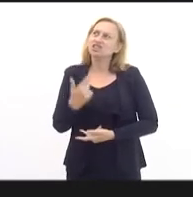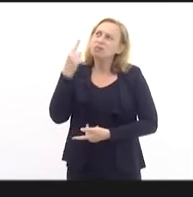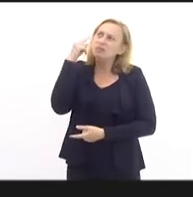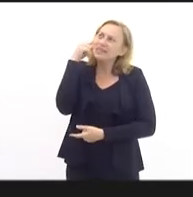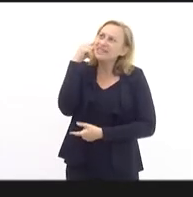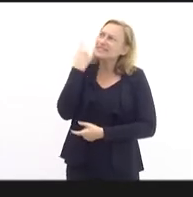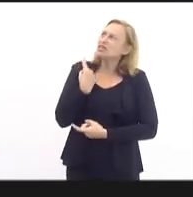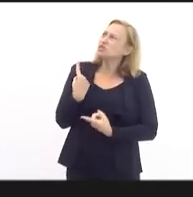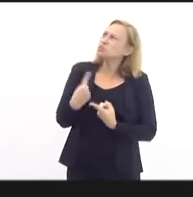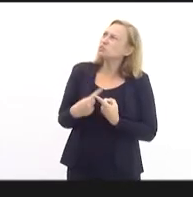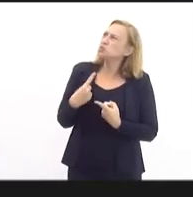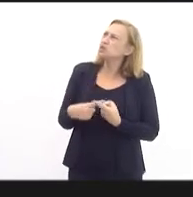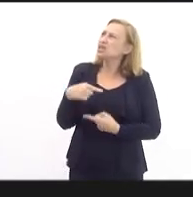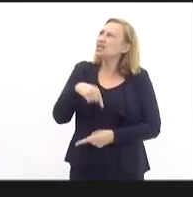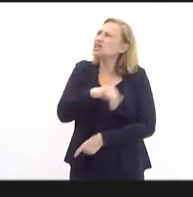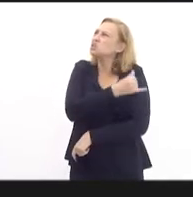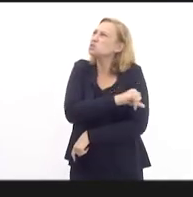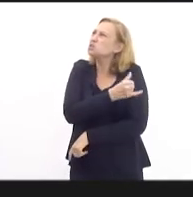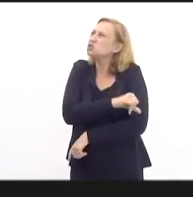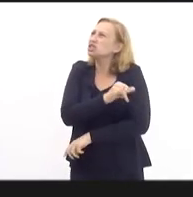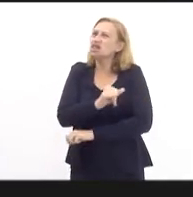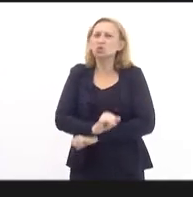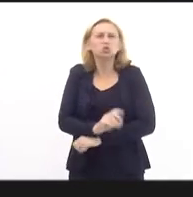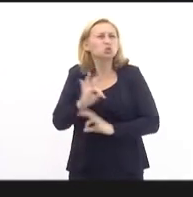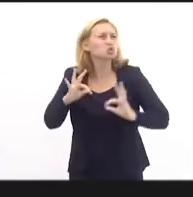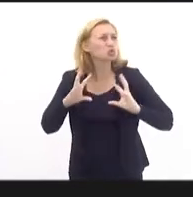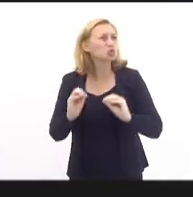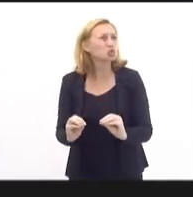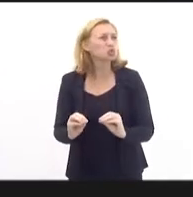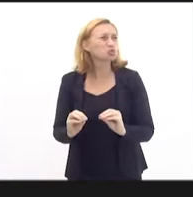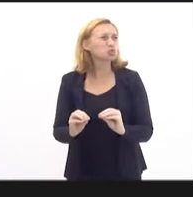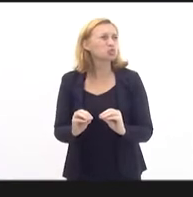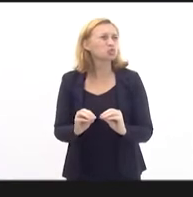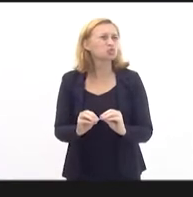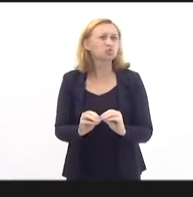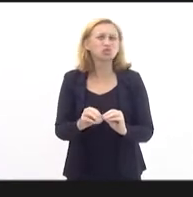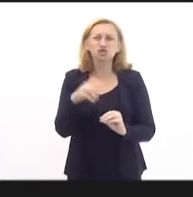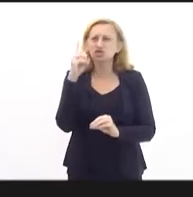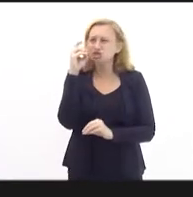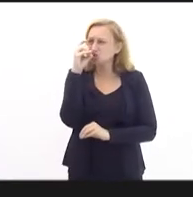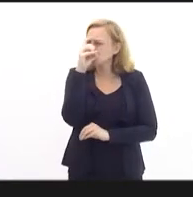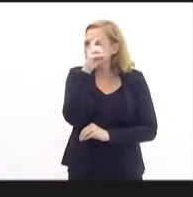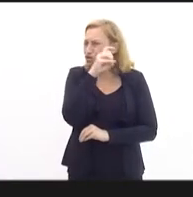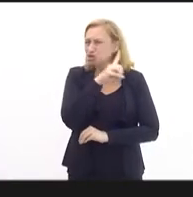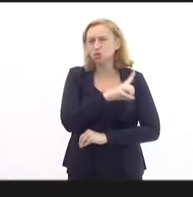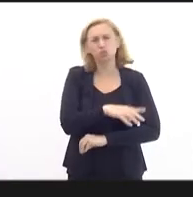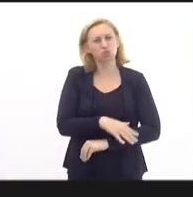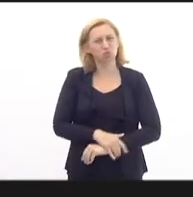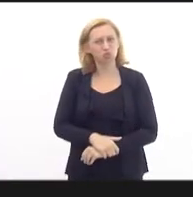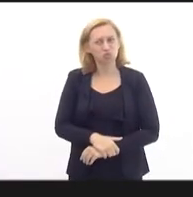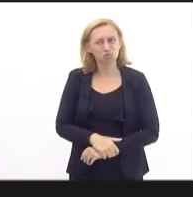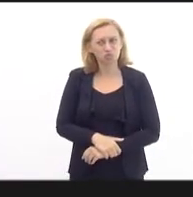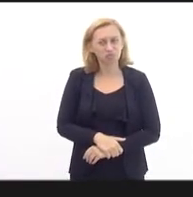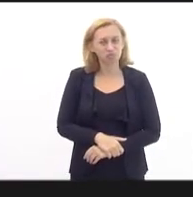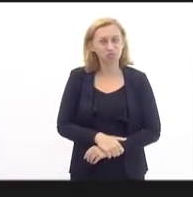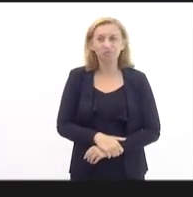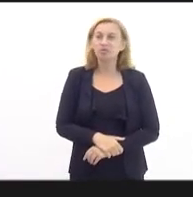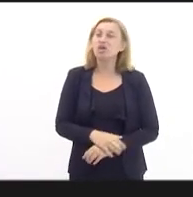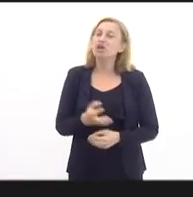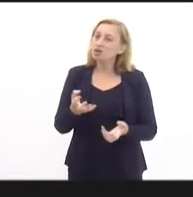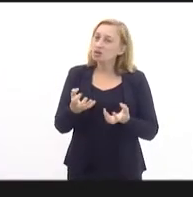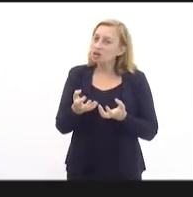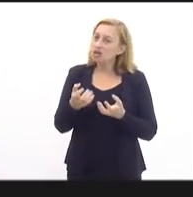pensando por que aqui no Rio de Janeiro é tudo esculhambado, né? É tudo esculhambado. Queria fazer